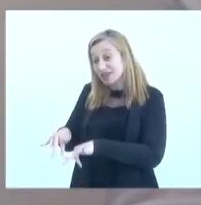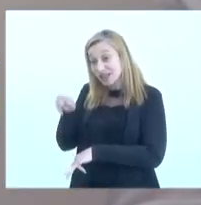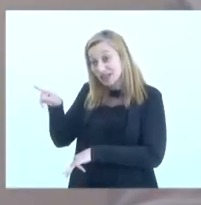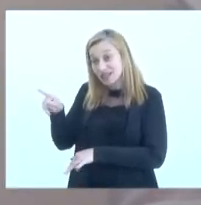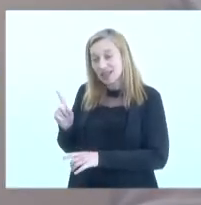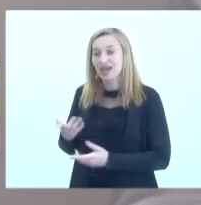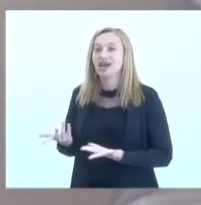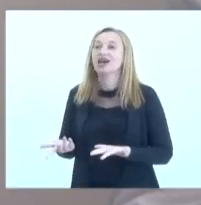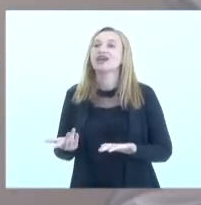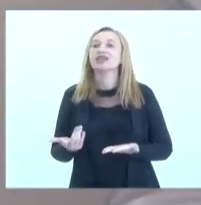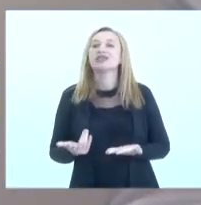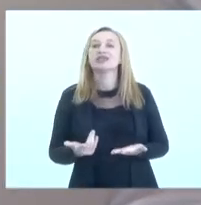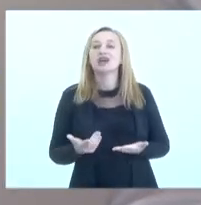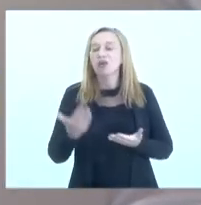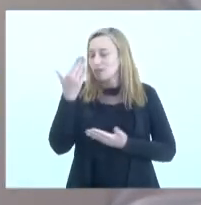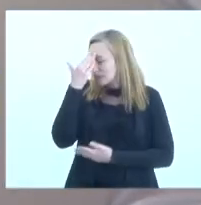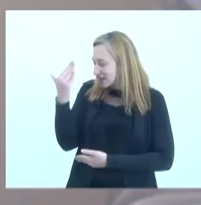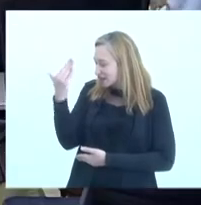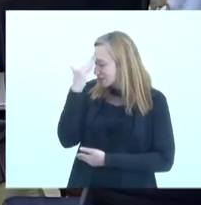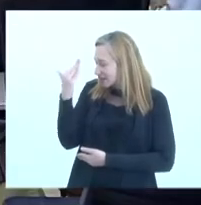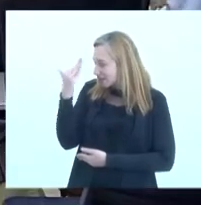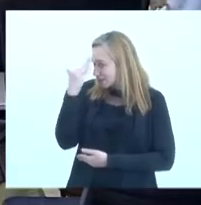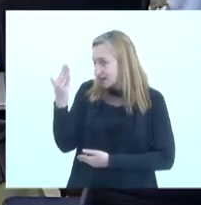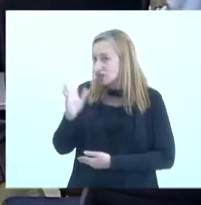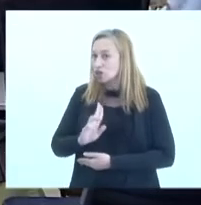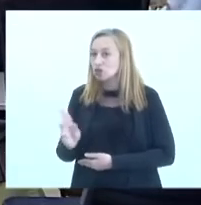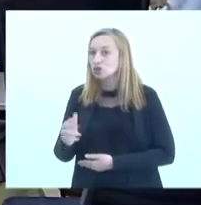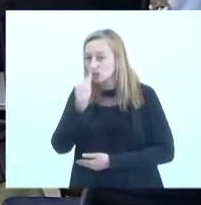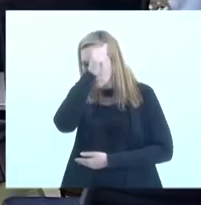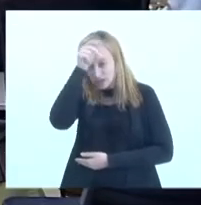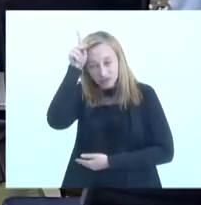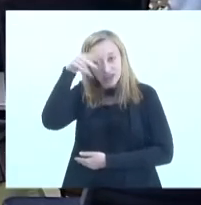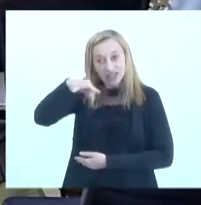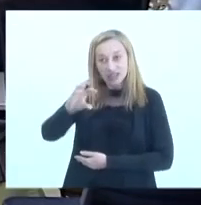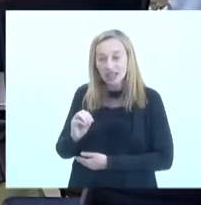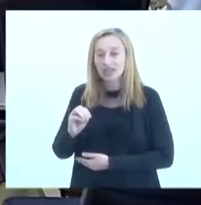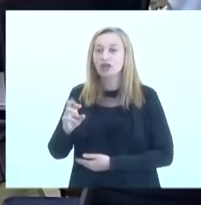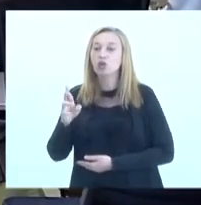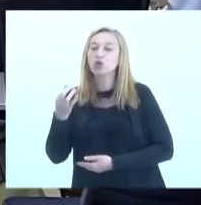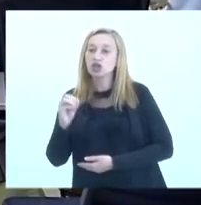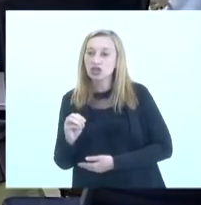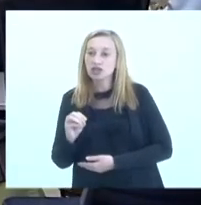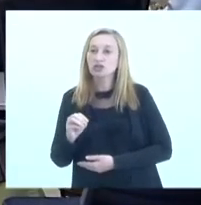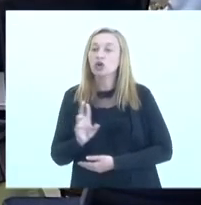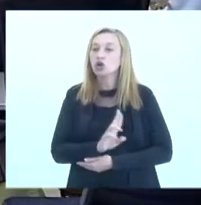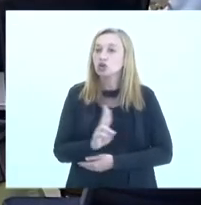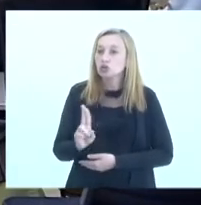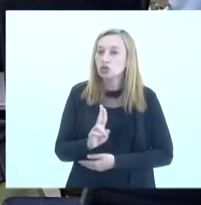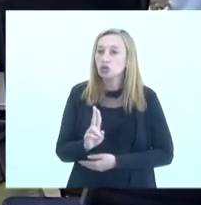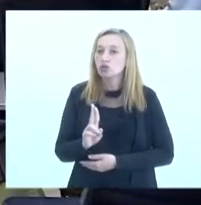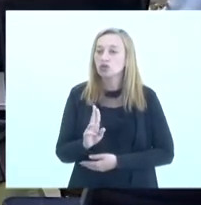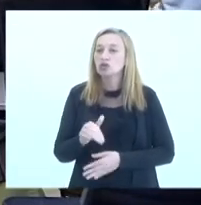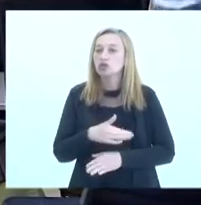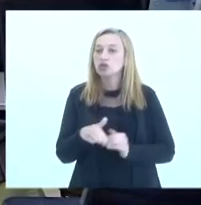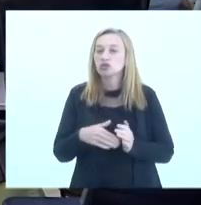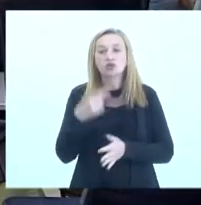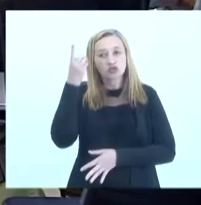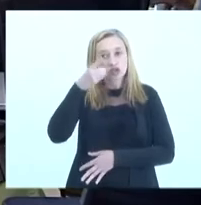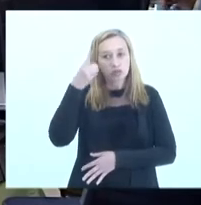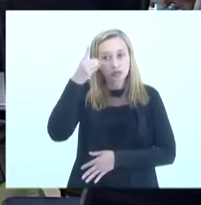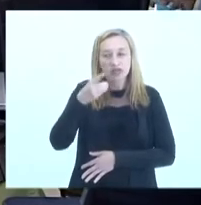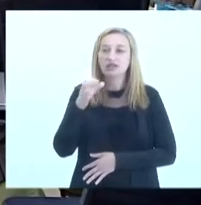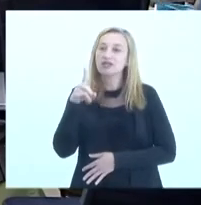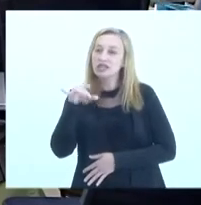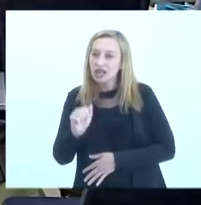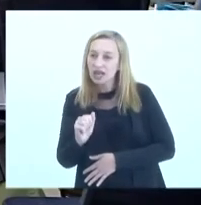encontro. Vai aqui, meu muito obrigado, em nome do prefeito Neto, do prefeito Rodrigo, em nome da participação dos deputados aqui,